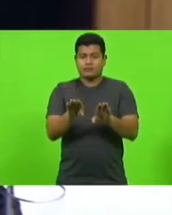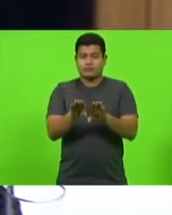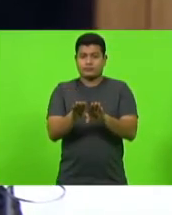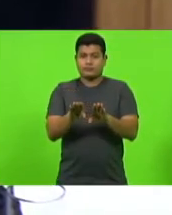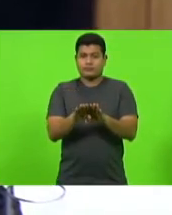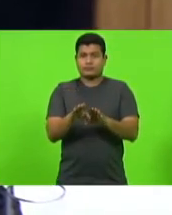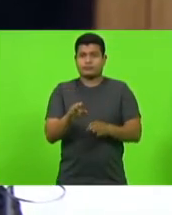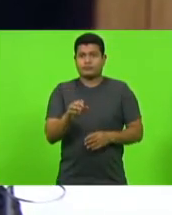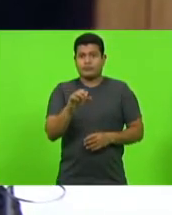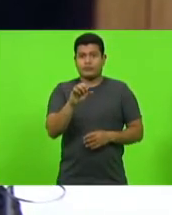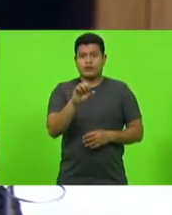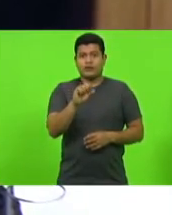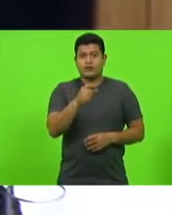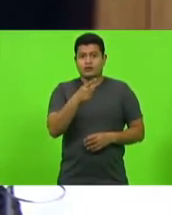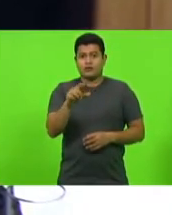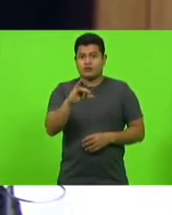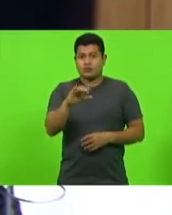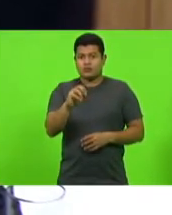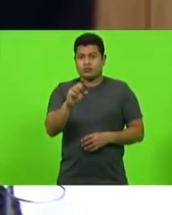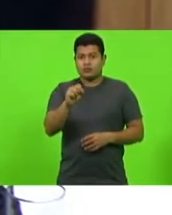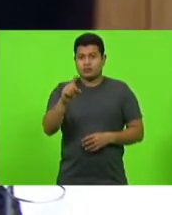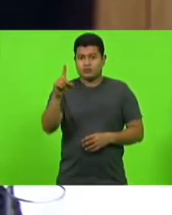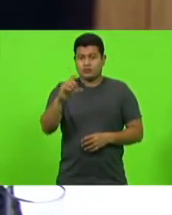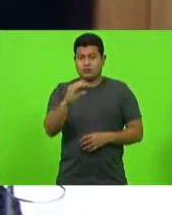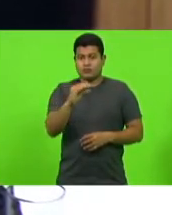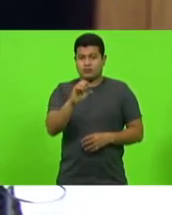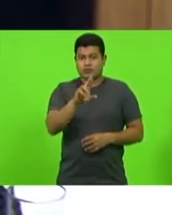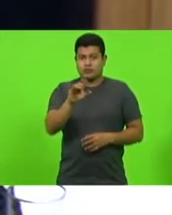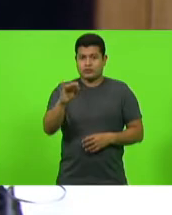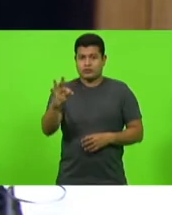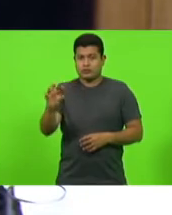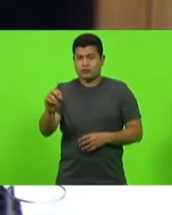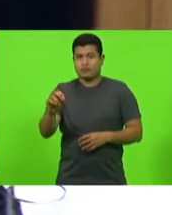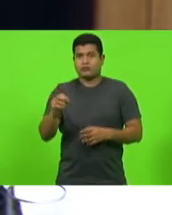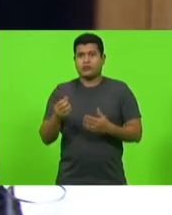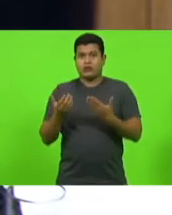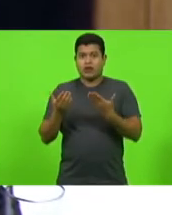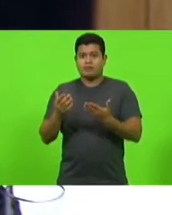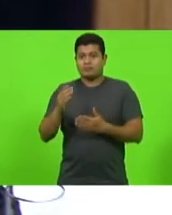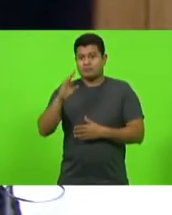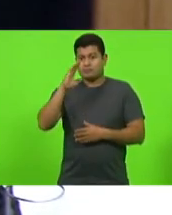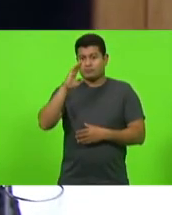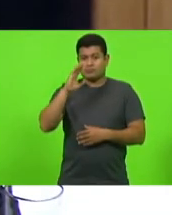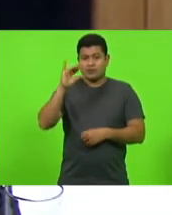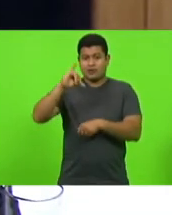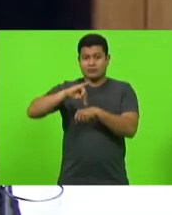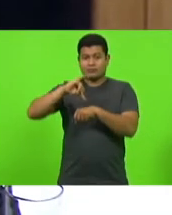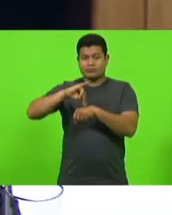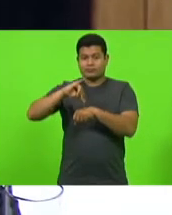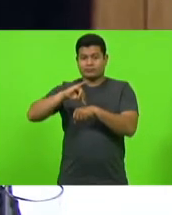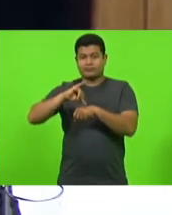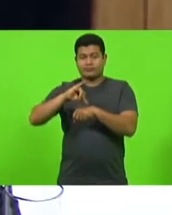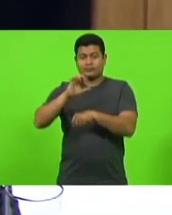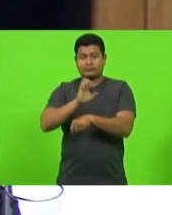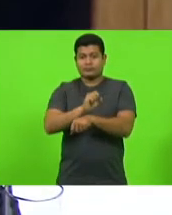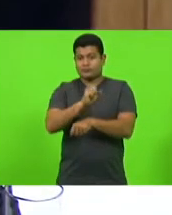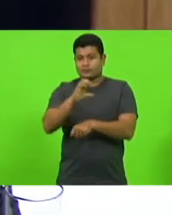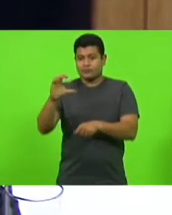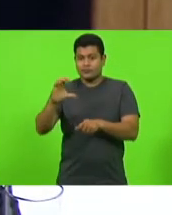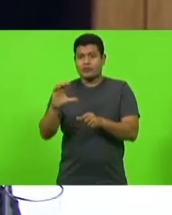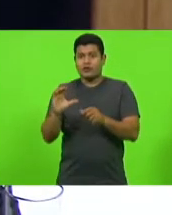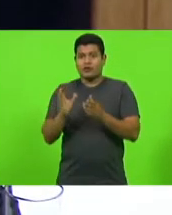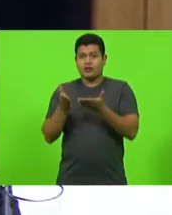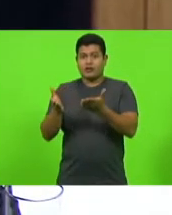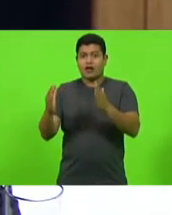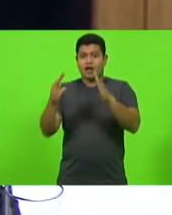São José do Cerrito, capital catarinense das casas subterrâneas. E eu peço ao técnico, por